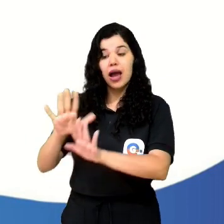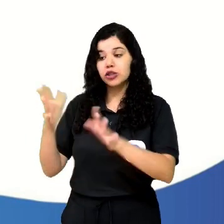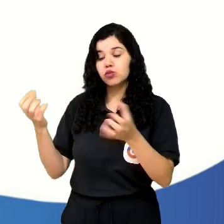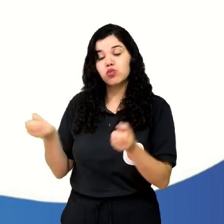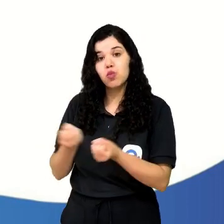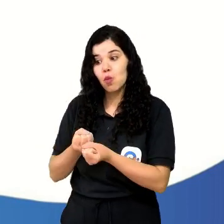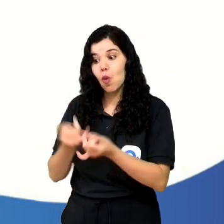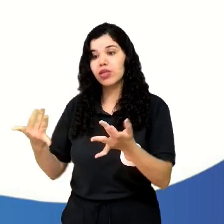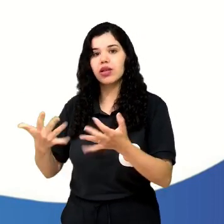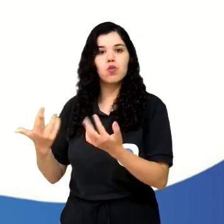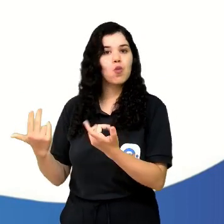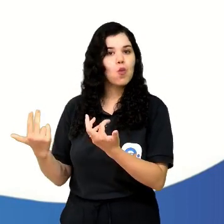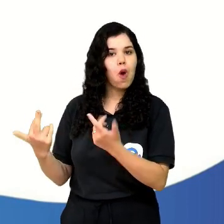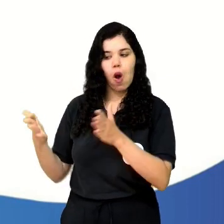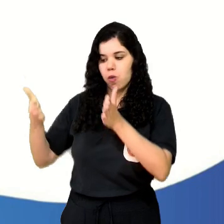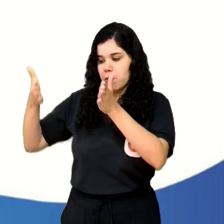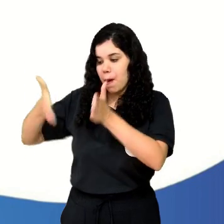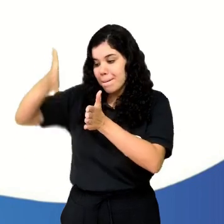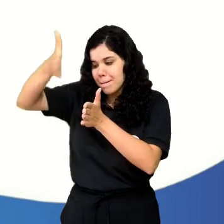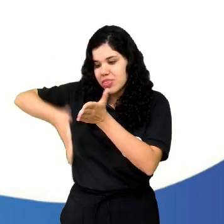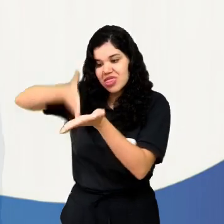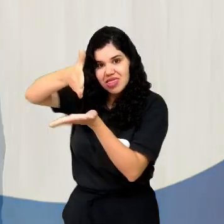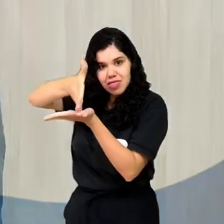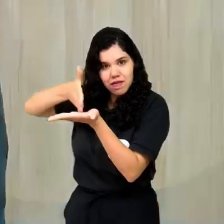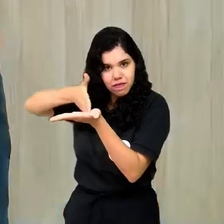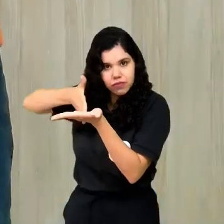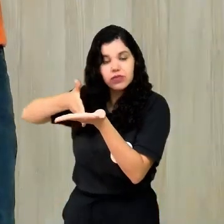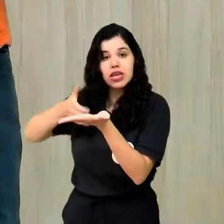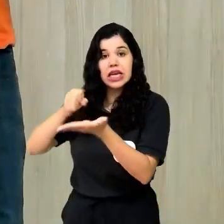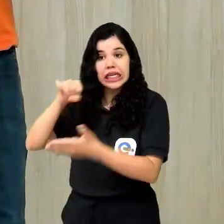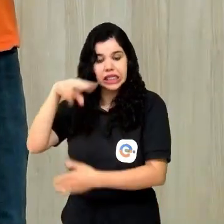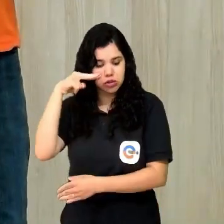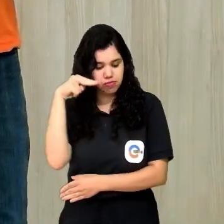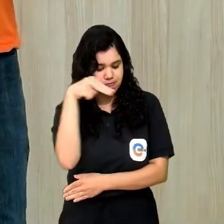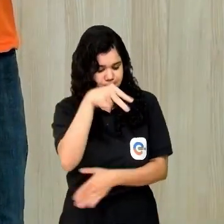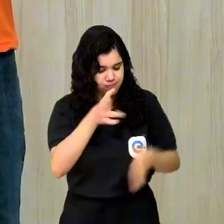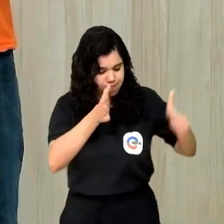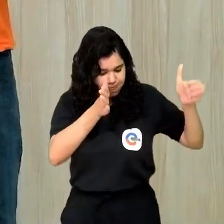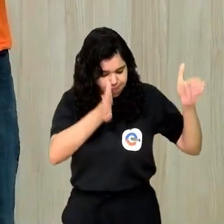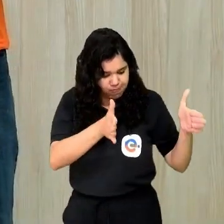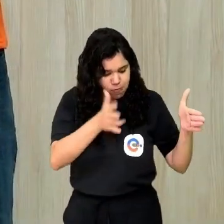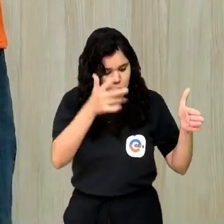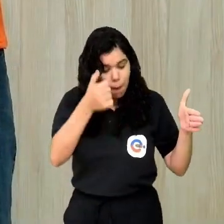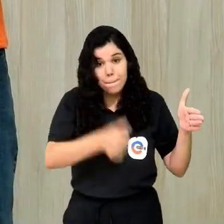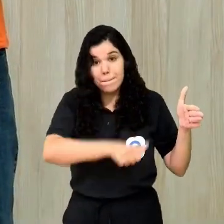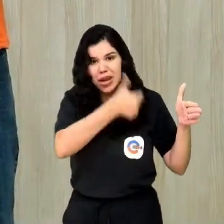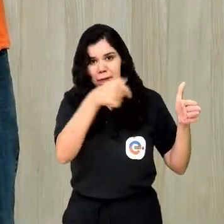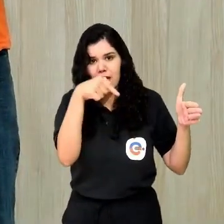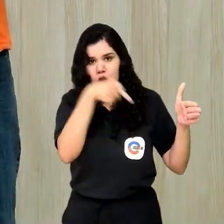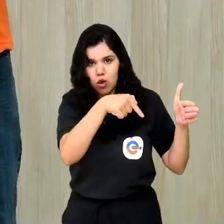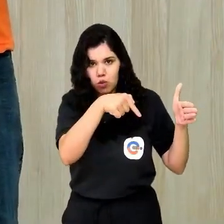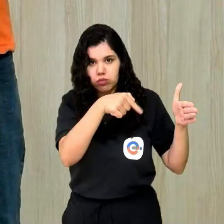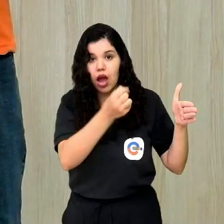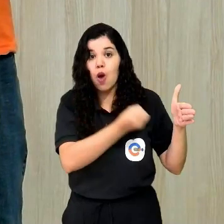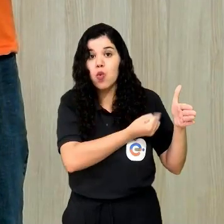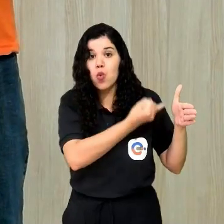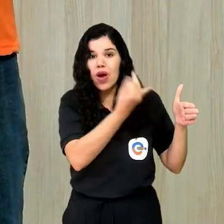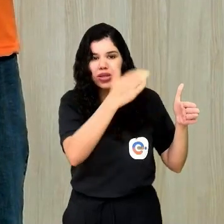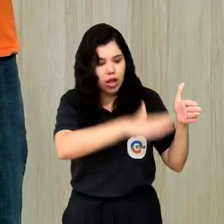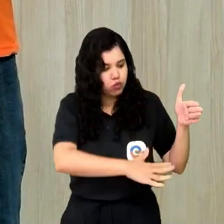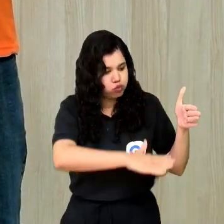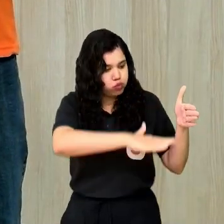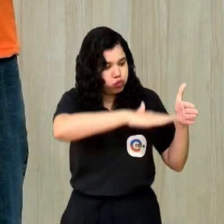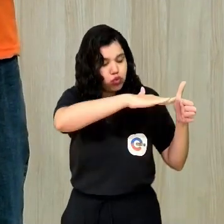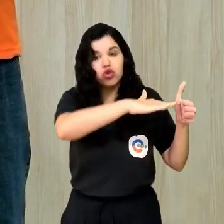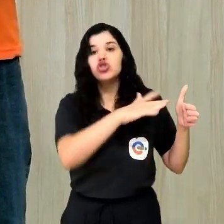iguais, tá certo? Ou seja, se eu olhar só o primeiro pote, pessoal, a quantidade de sorvete